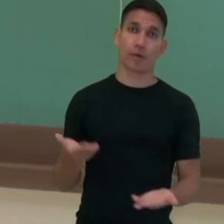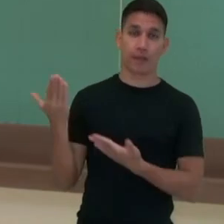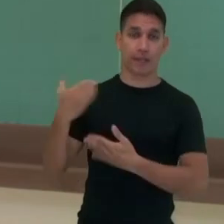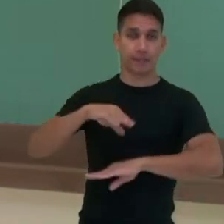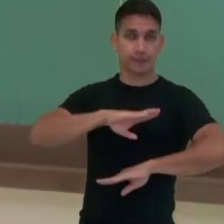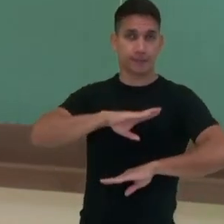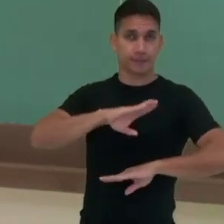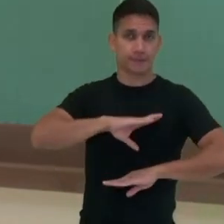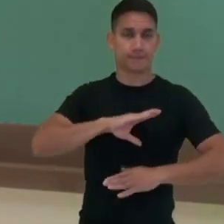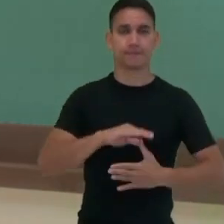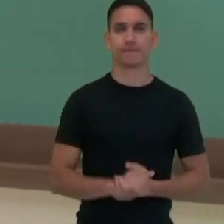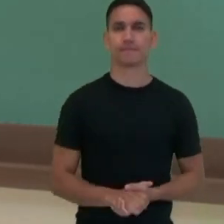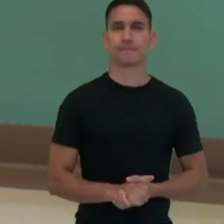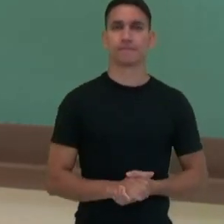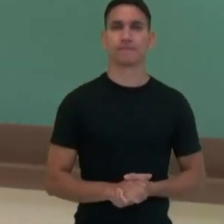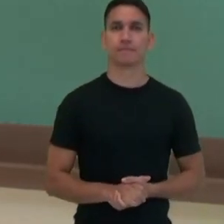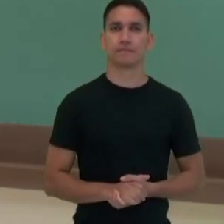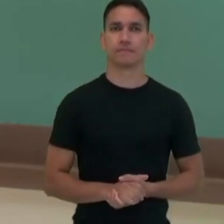causos, tá?